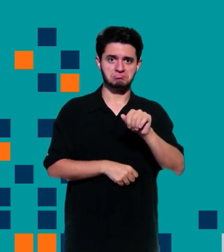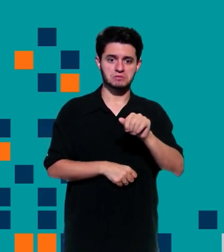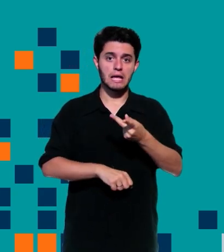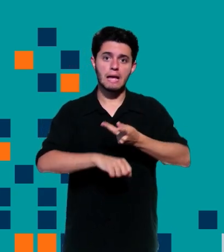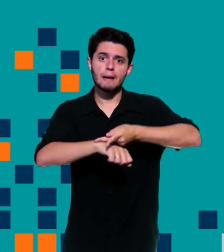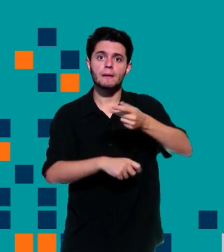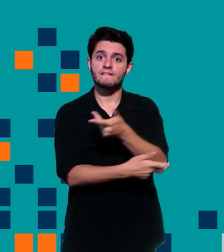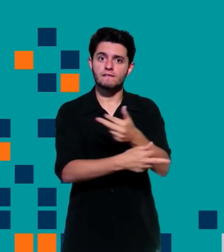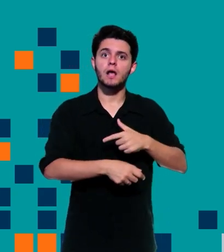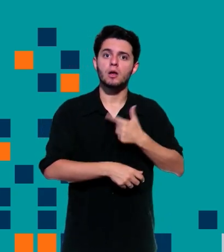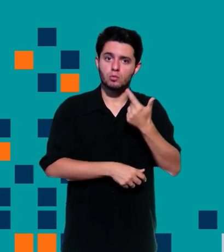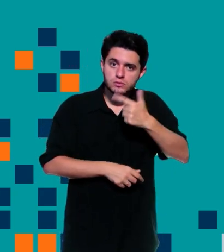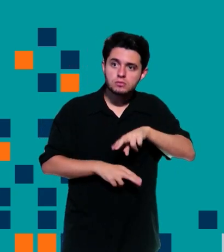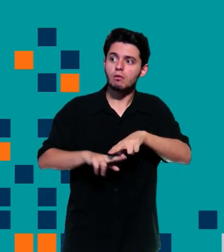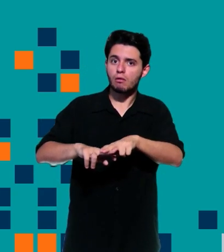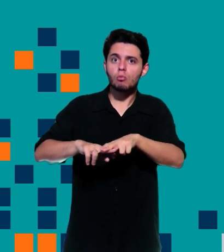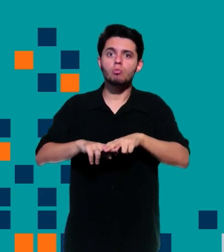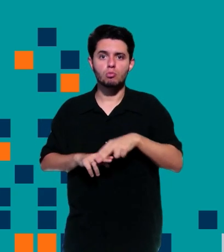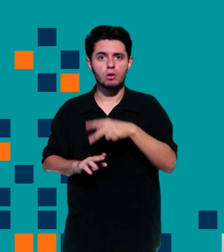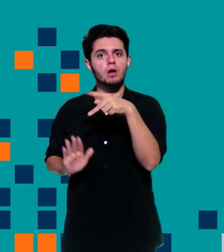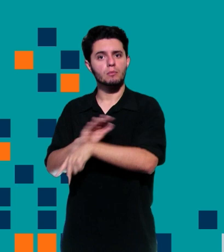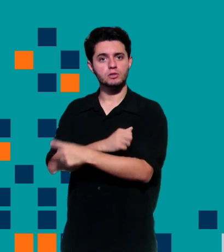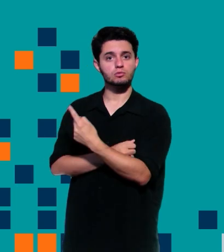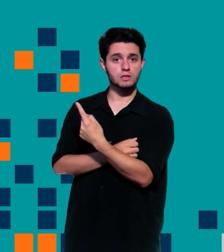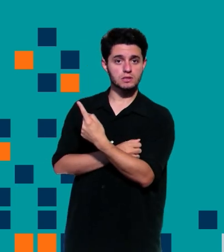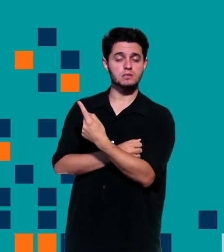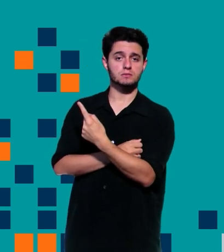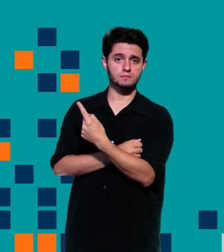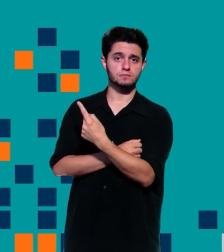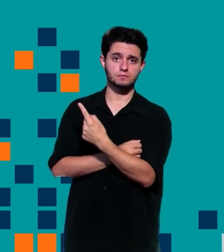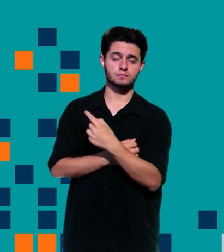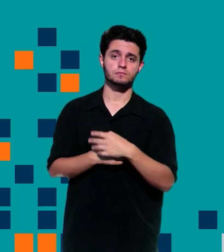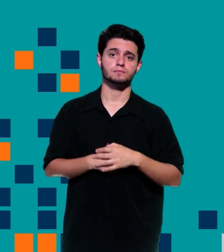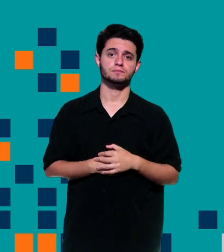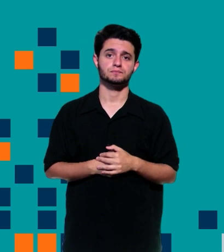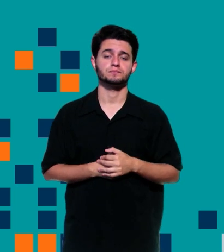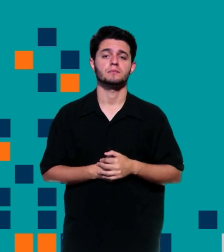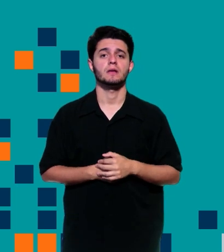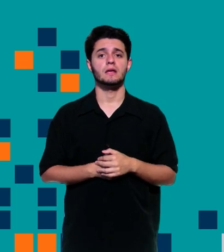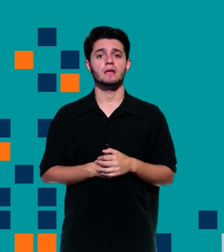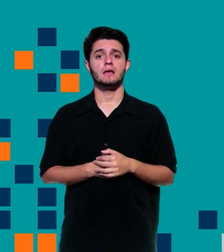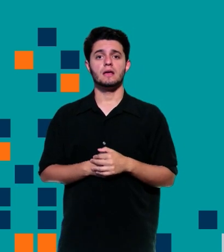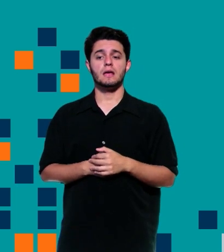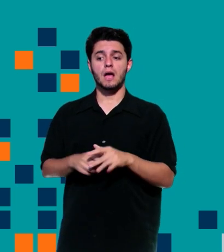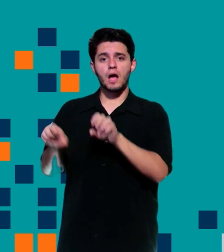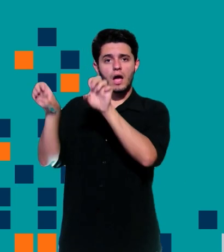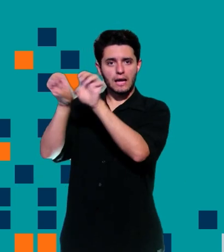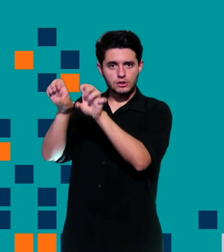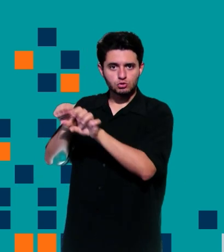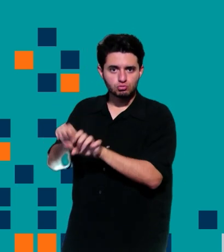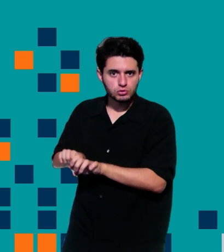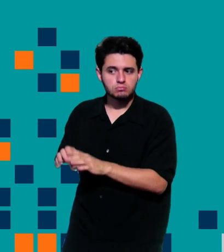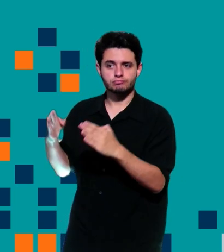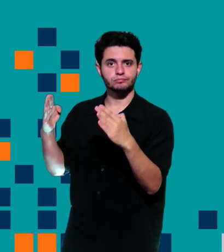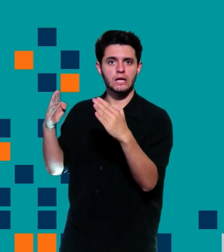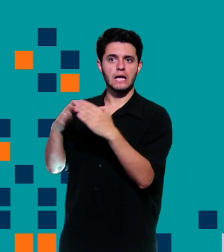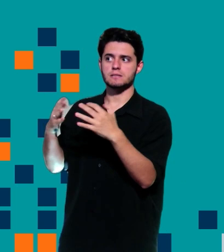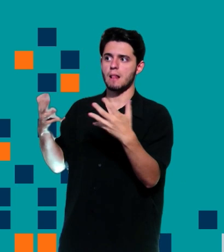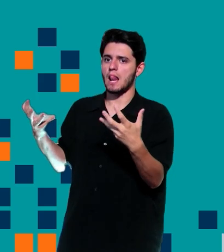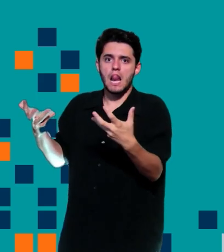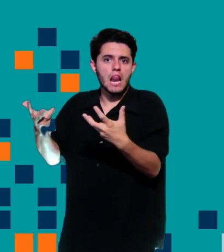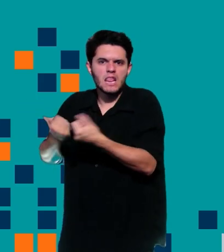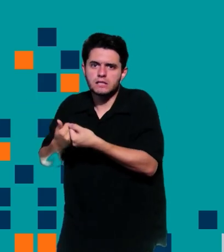estrutura metálica no Brasil, que ele desenvolveu. Ela tem uma esbeltez na estrutura, que ele criou junto